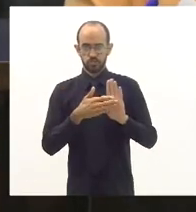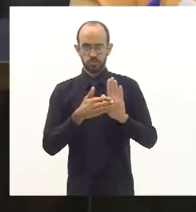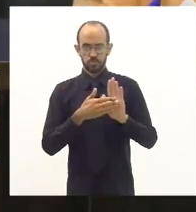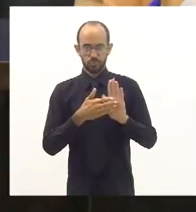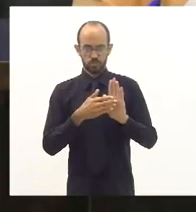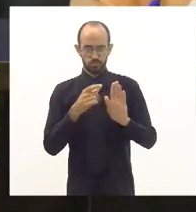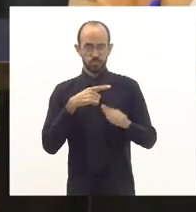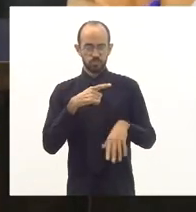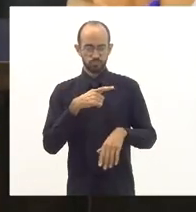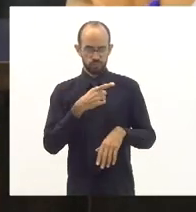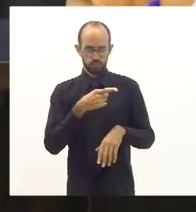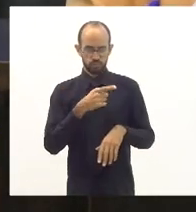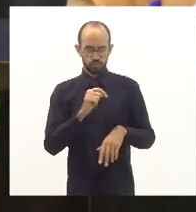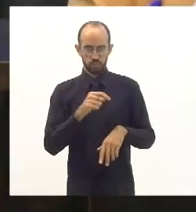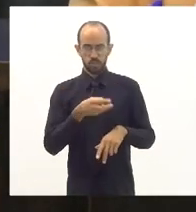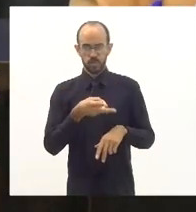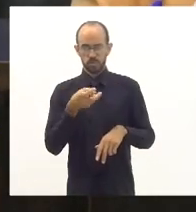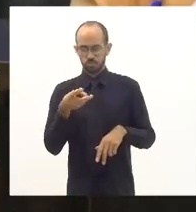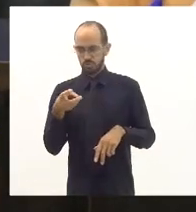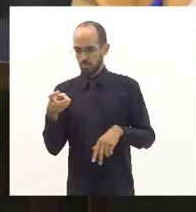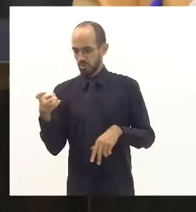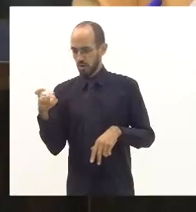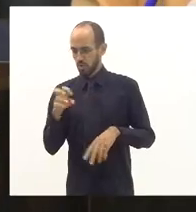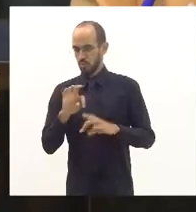ouviram todos, né,